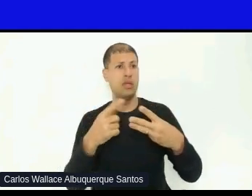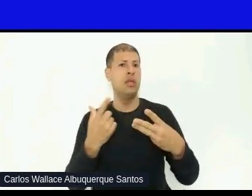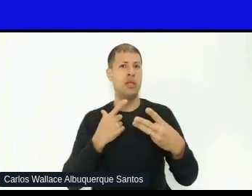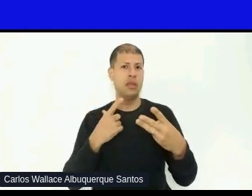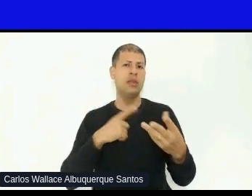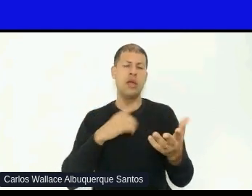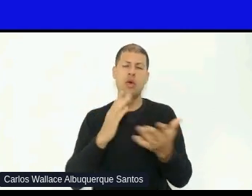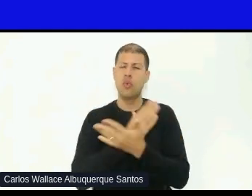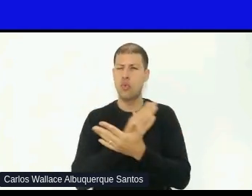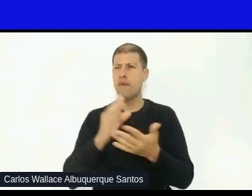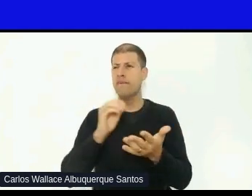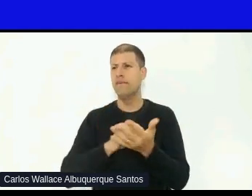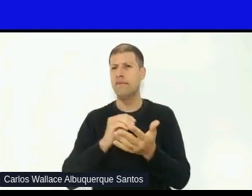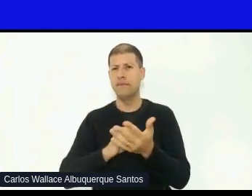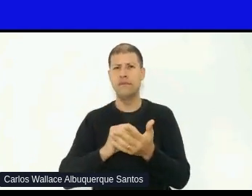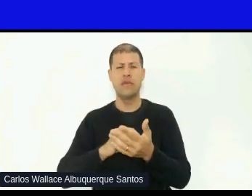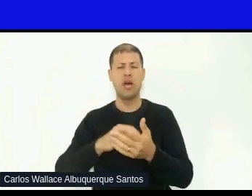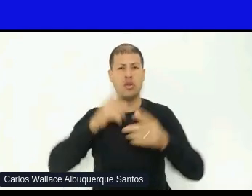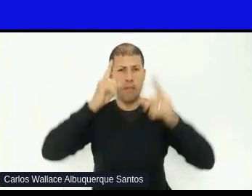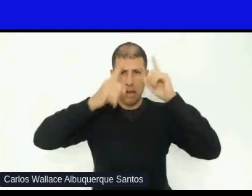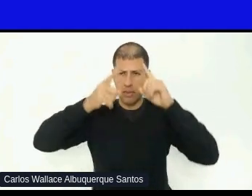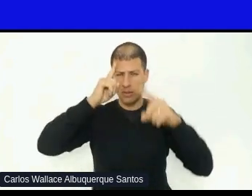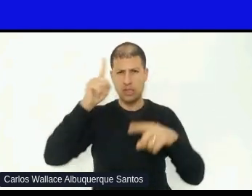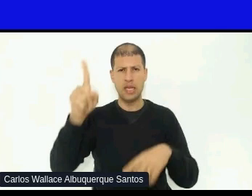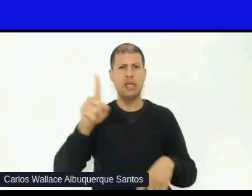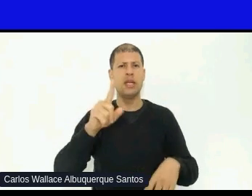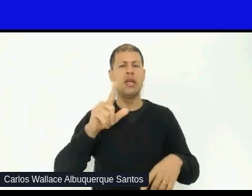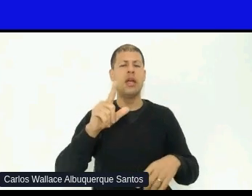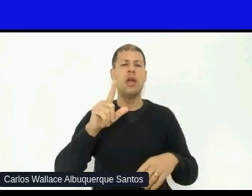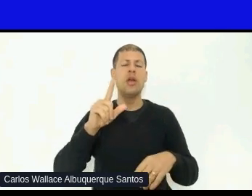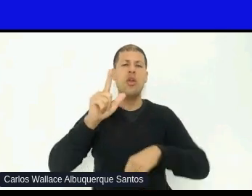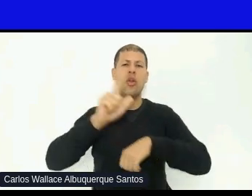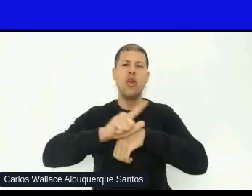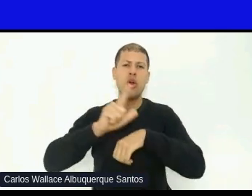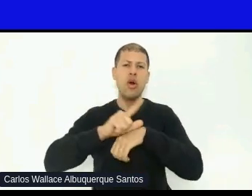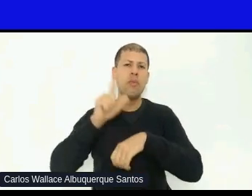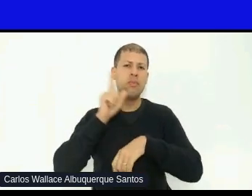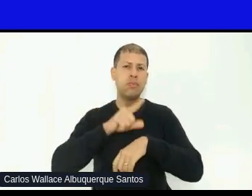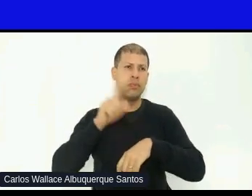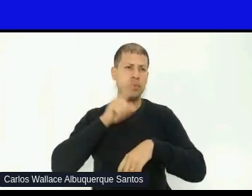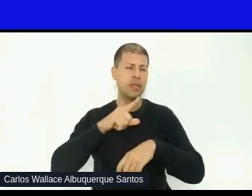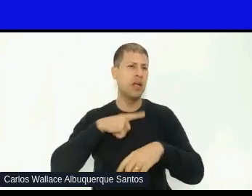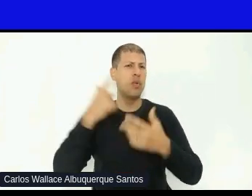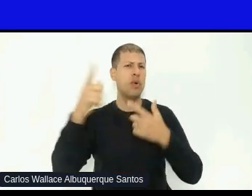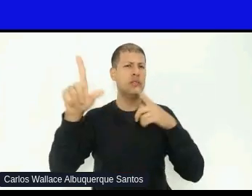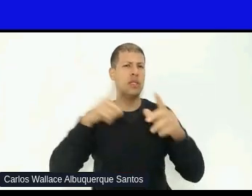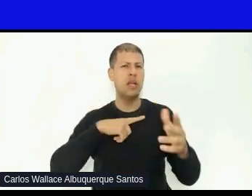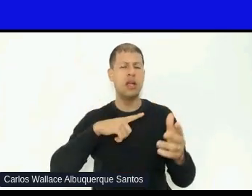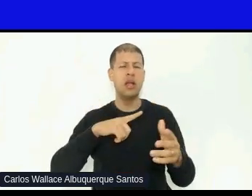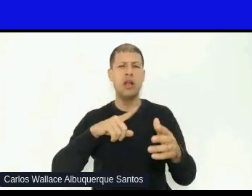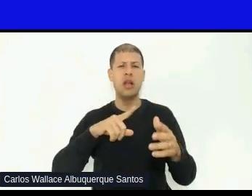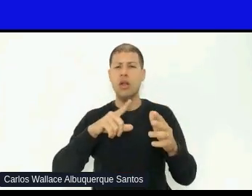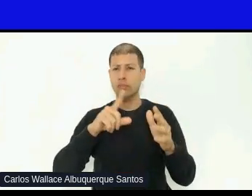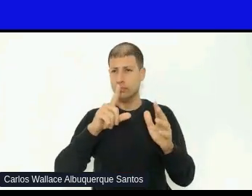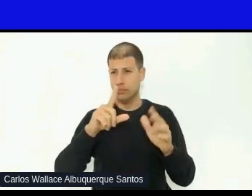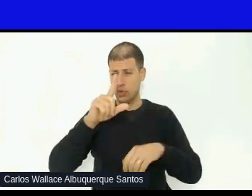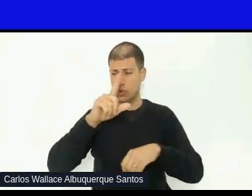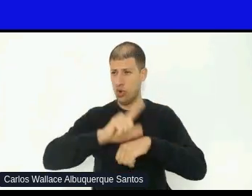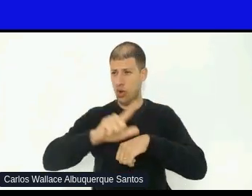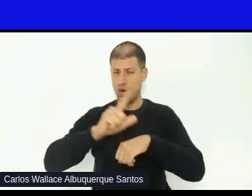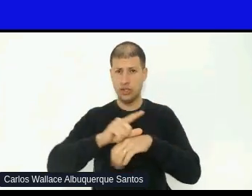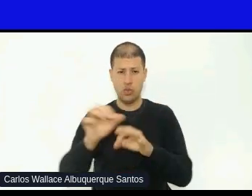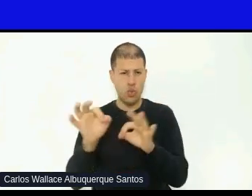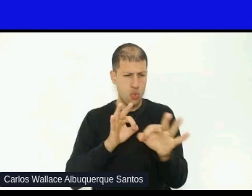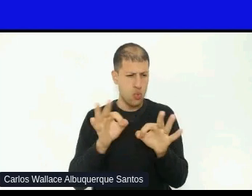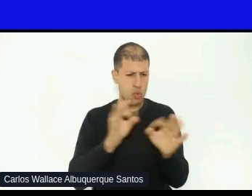esse ano, principalmente, envolvendo aí lojas americanas, JP Morgan, né, em que as empresas não conseguiram manter um nível de controle adequado sobre